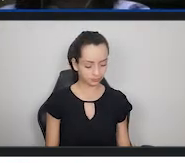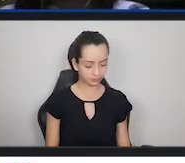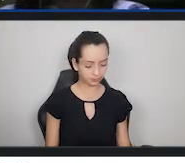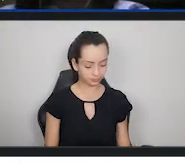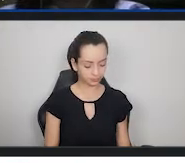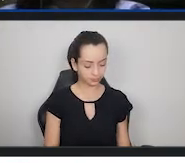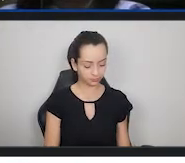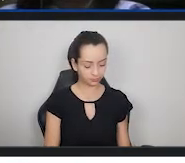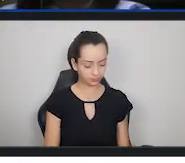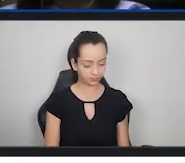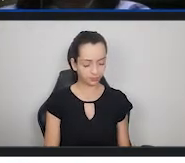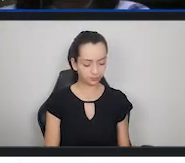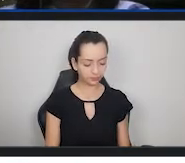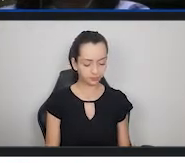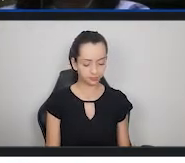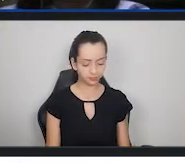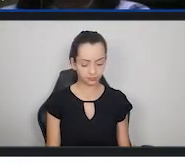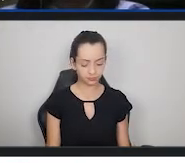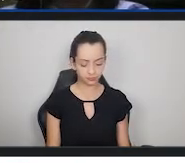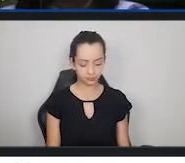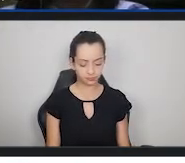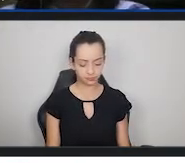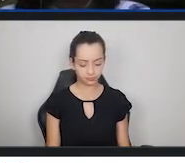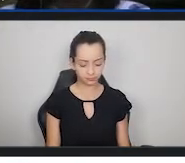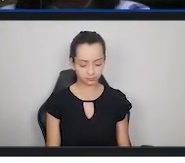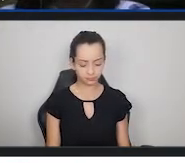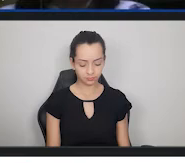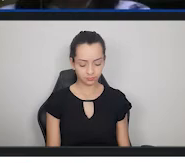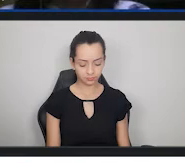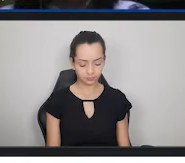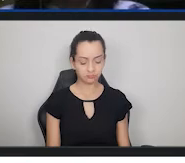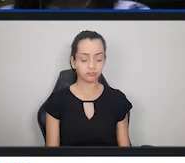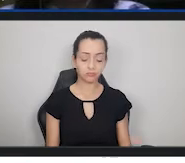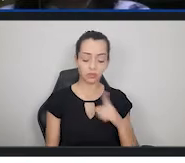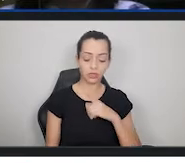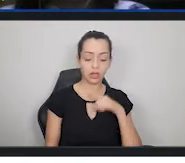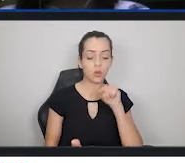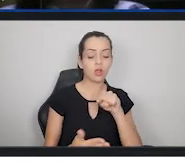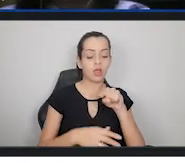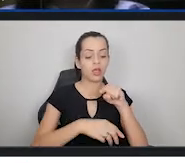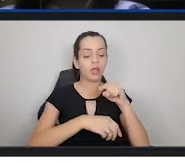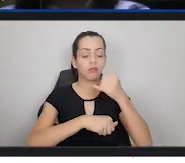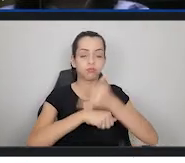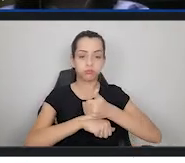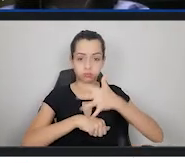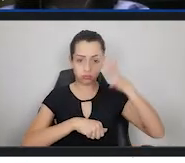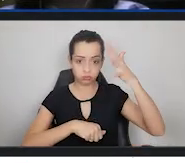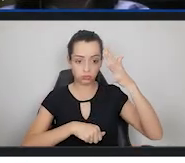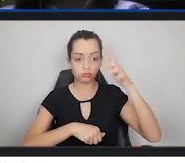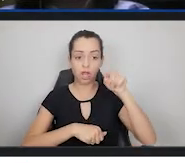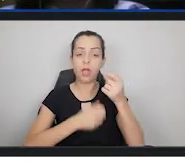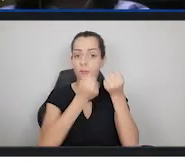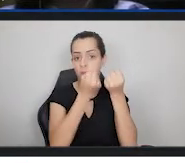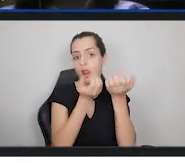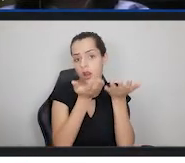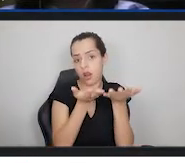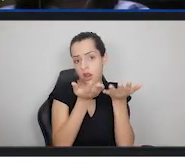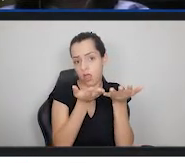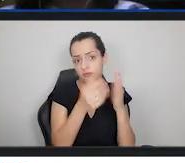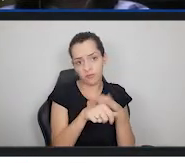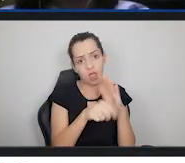bastante, e a questão de custo, é um condutor mais caro. O alumínio tem um peso relativamente menor,